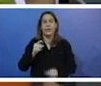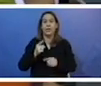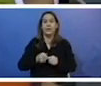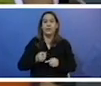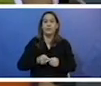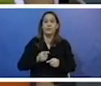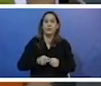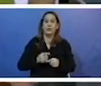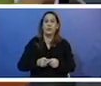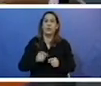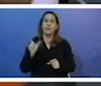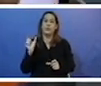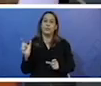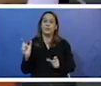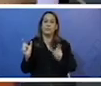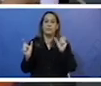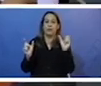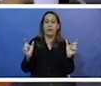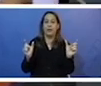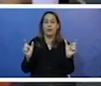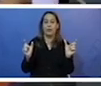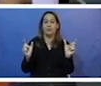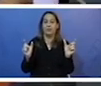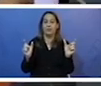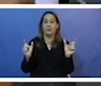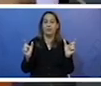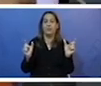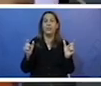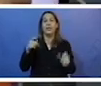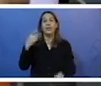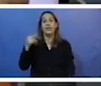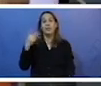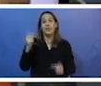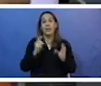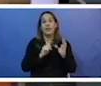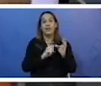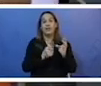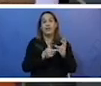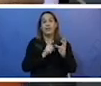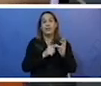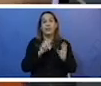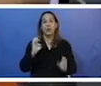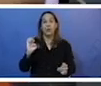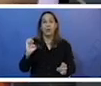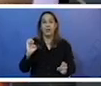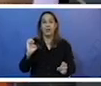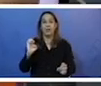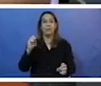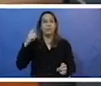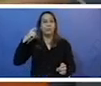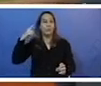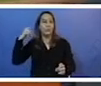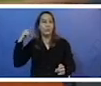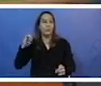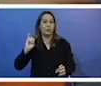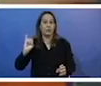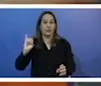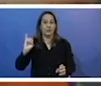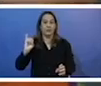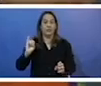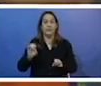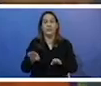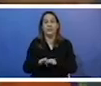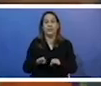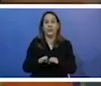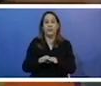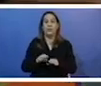que certas palavras a gente fala a vogal E com som de I e a vogal